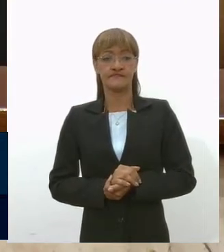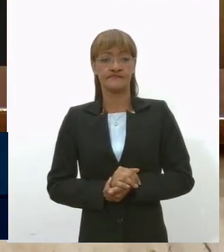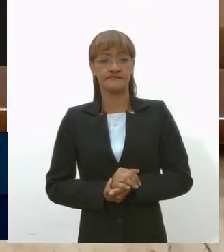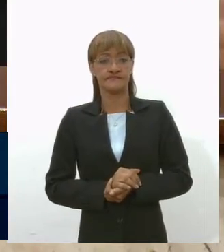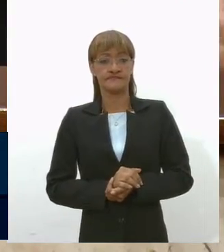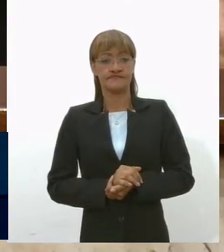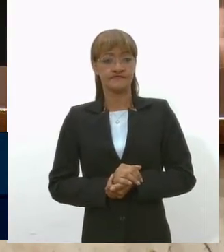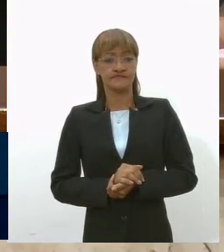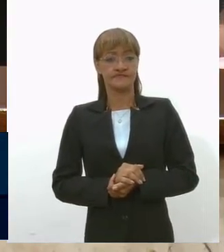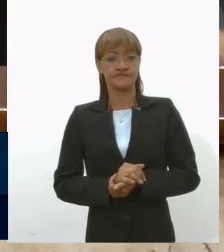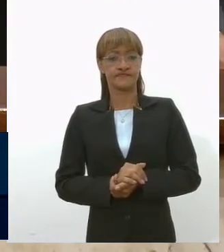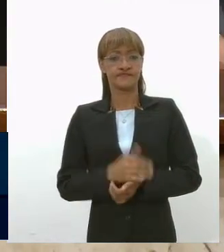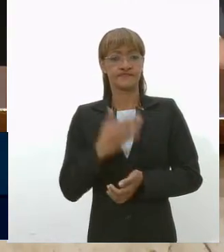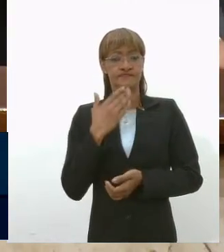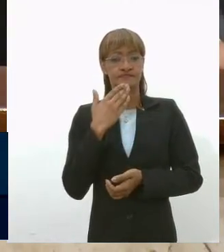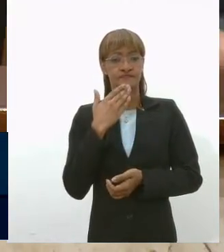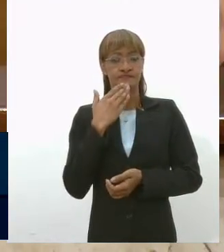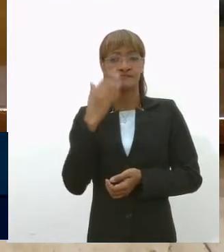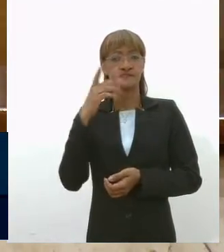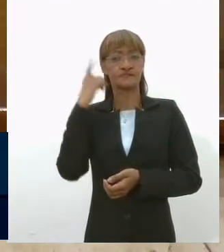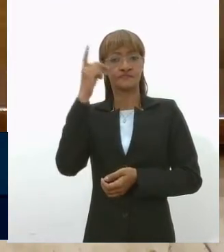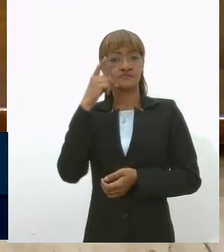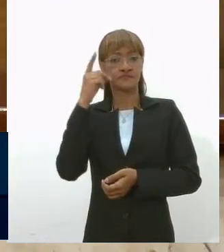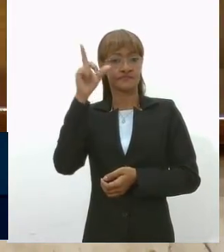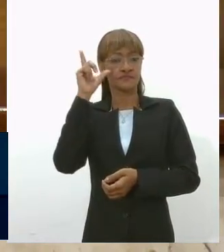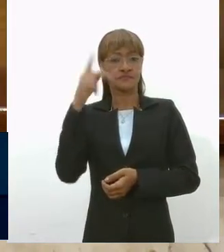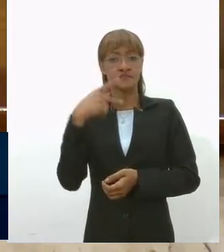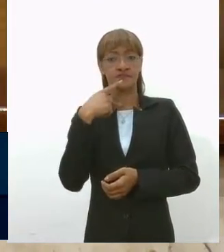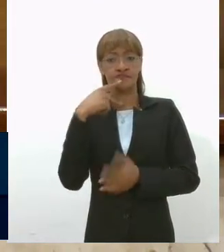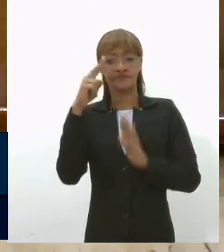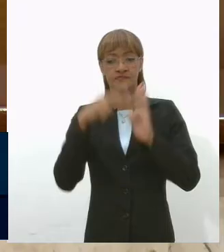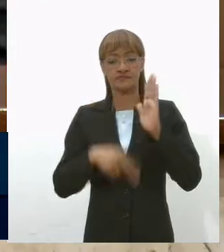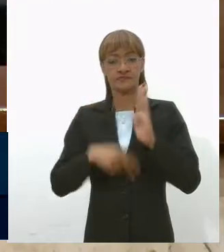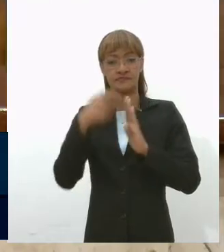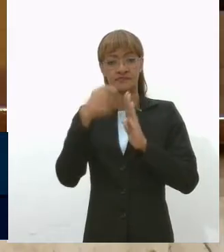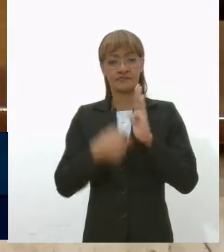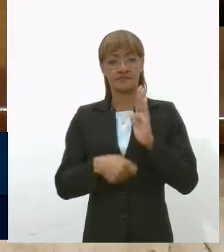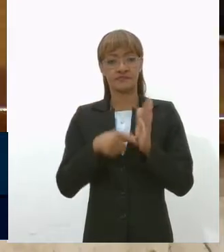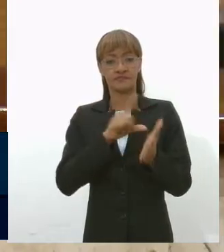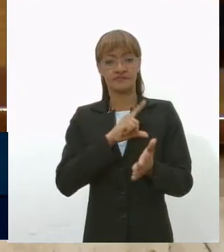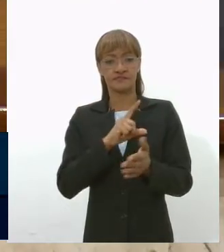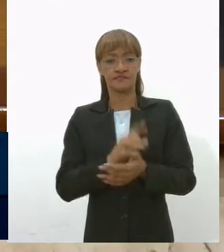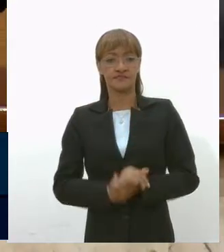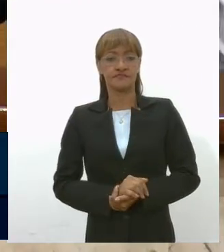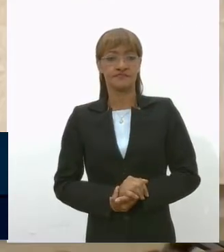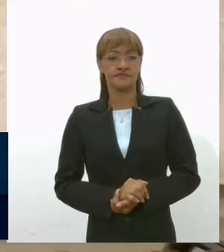Solicito, deputado Luciano Pimentel, que proceda da leitura da ata da sessão anterior.